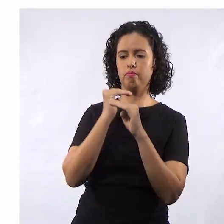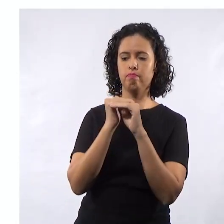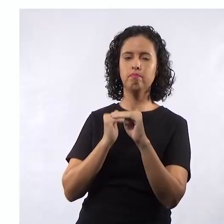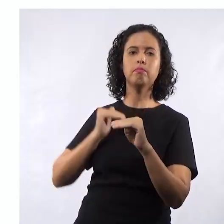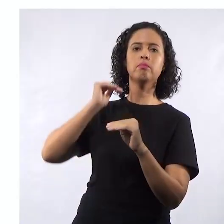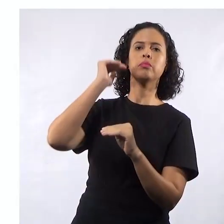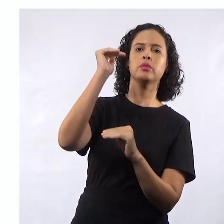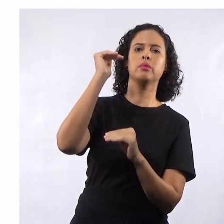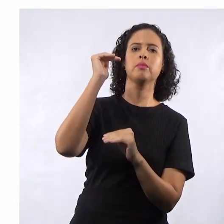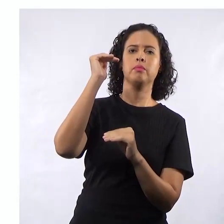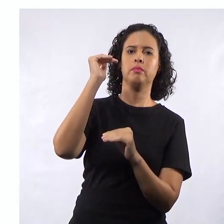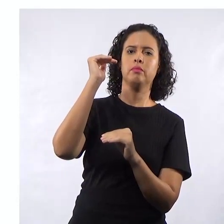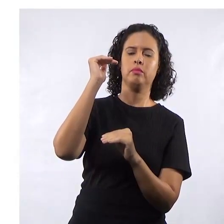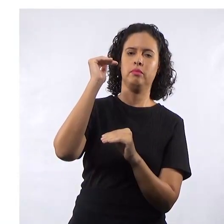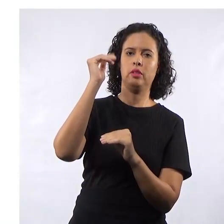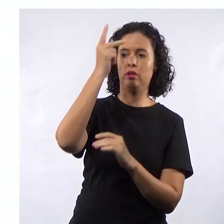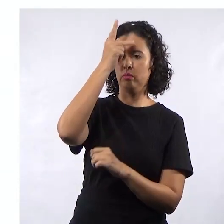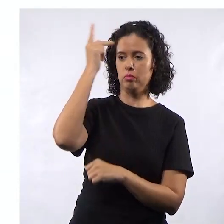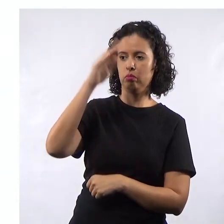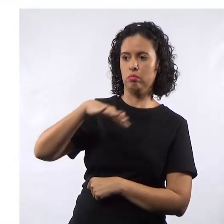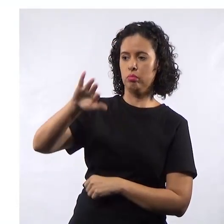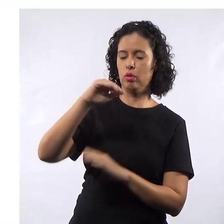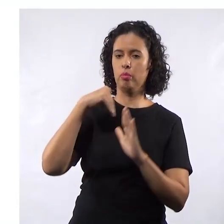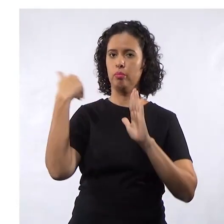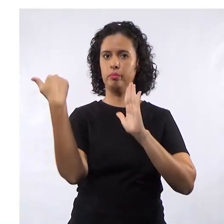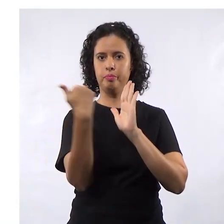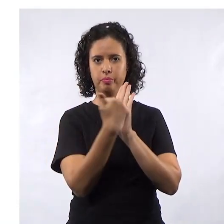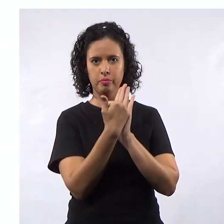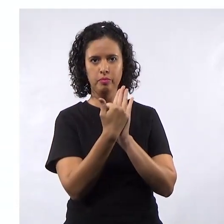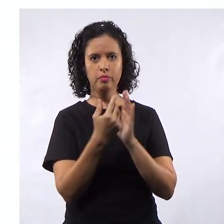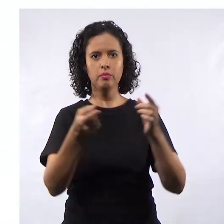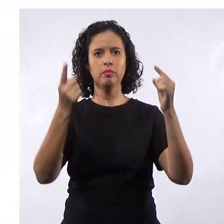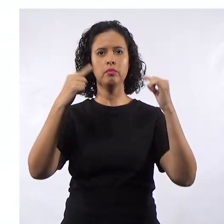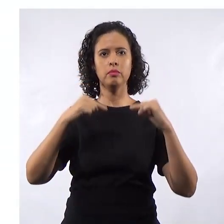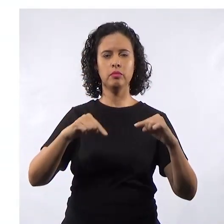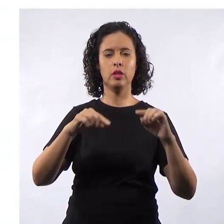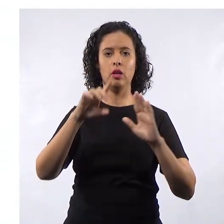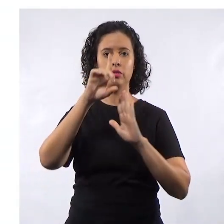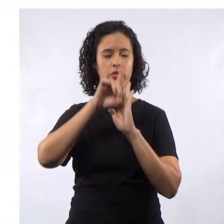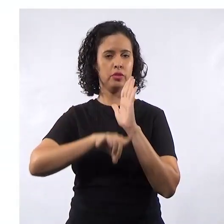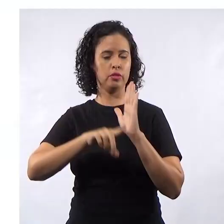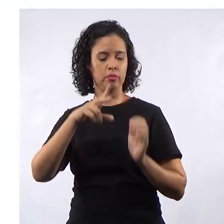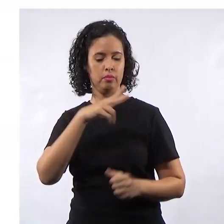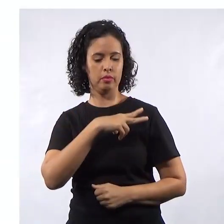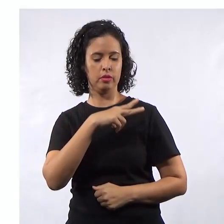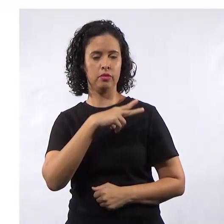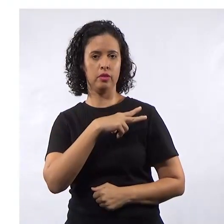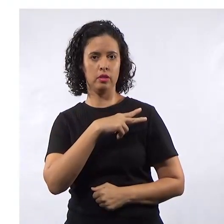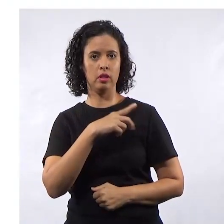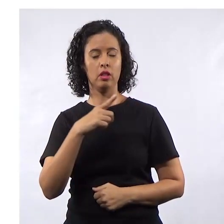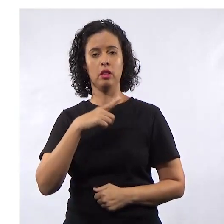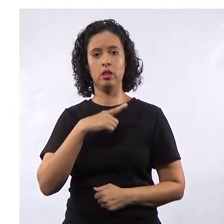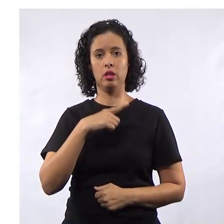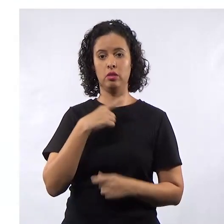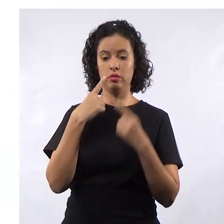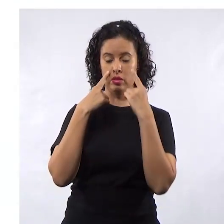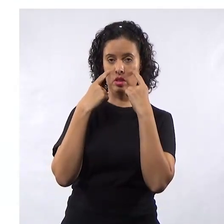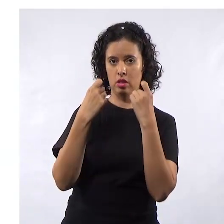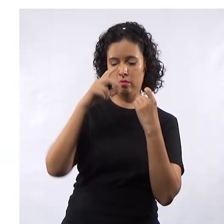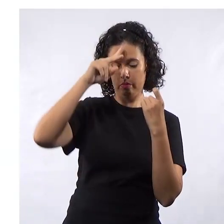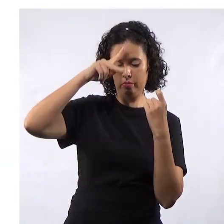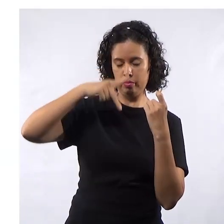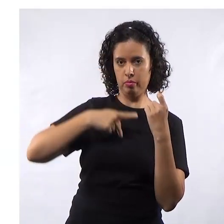de superioridade, tá? E aqui nós temos o direito privado, tá? É aquele em que há a predominância do